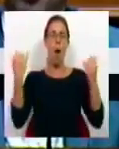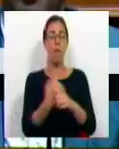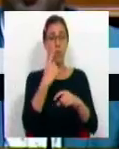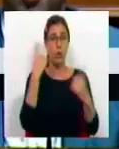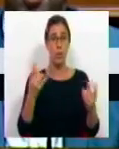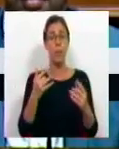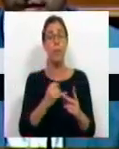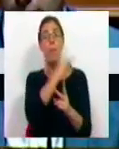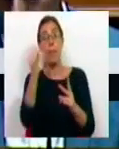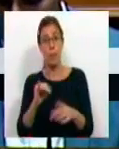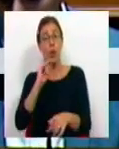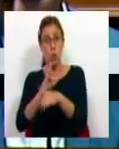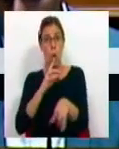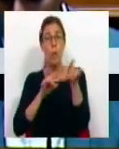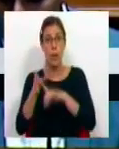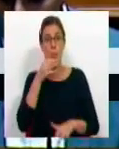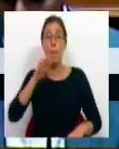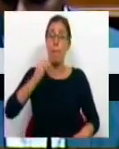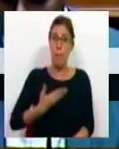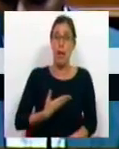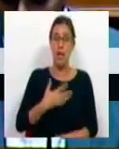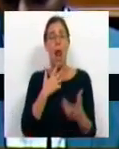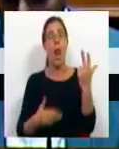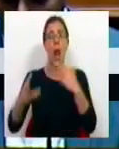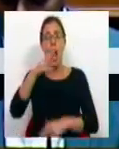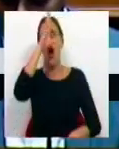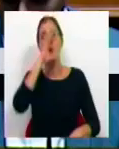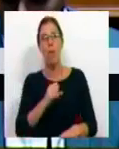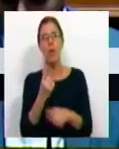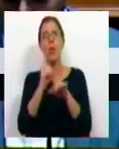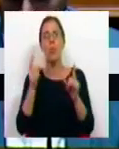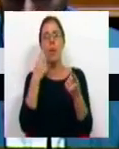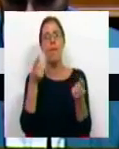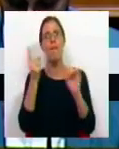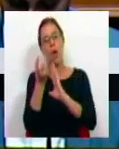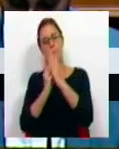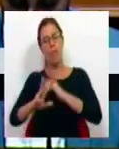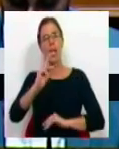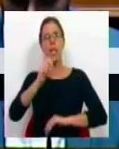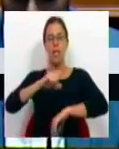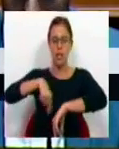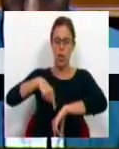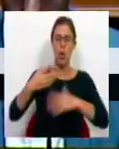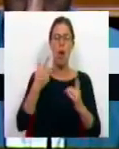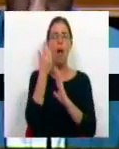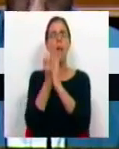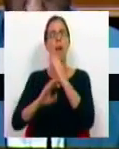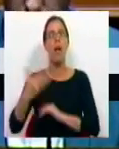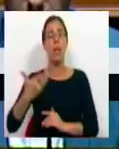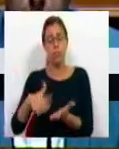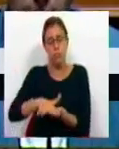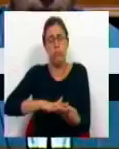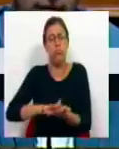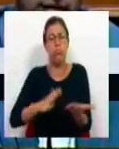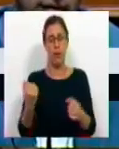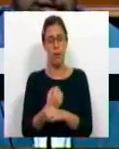públicos. Logo a seguir, outro deputado do PSD criticava o Governo por ter reposto as 35 horas, ou seja, a reposição de um direito